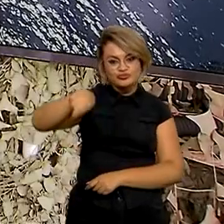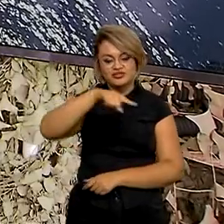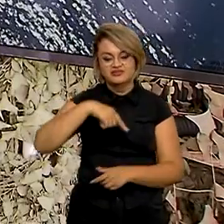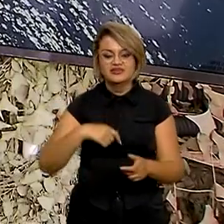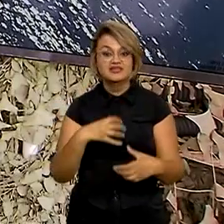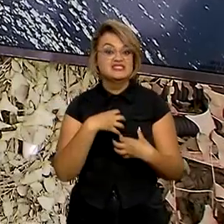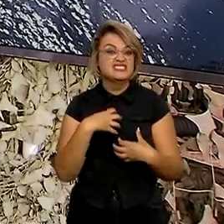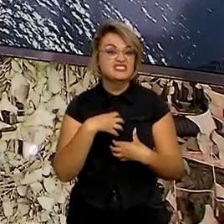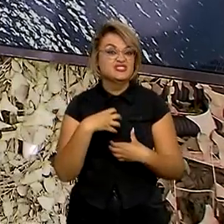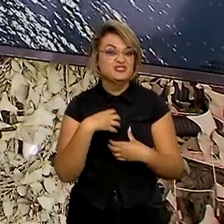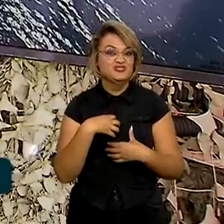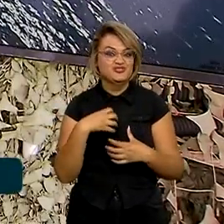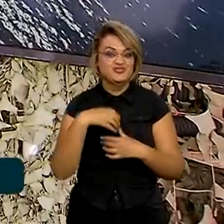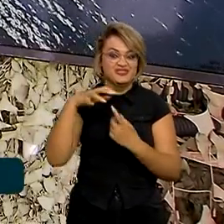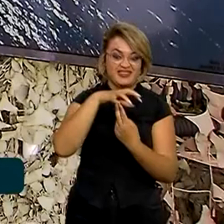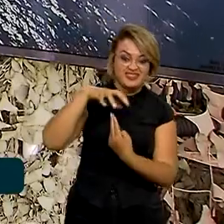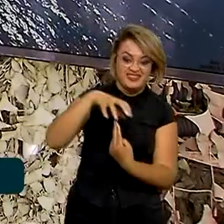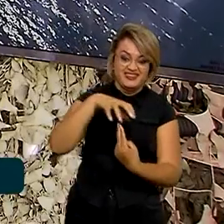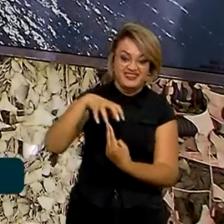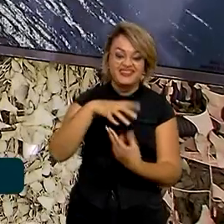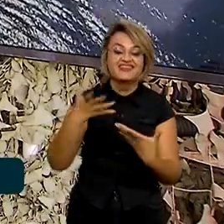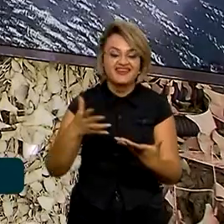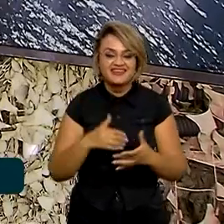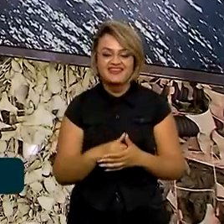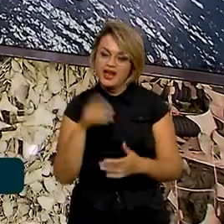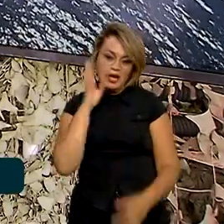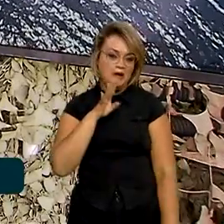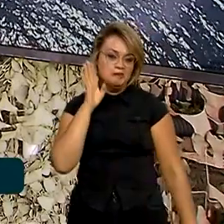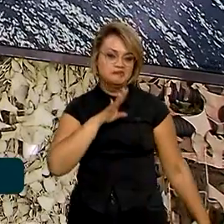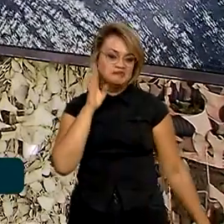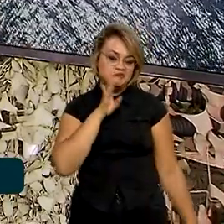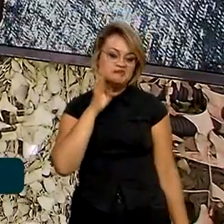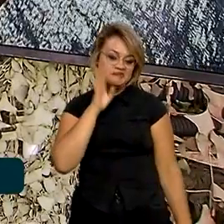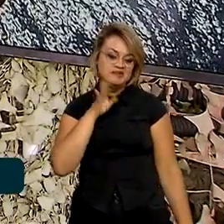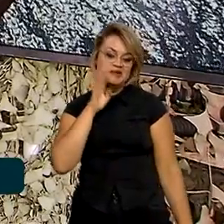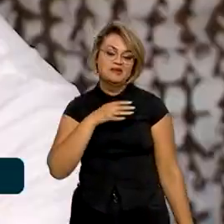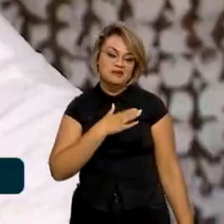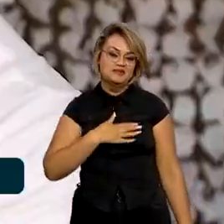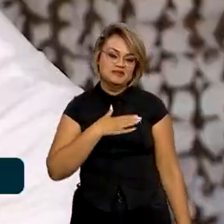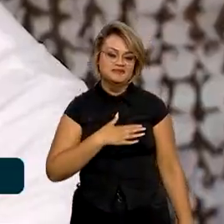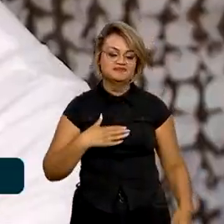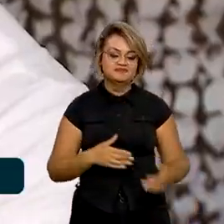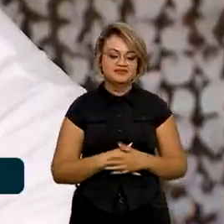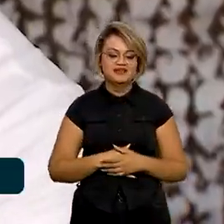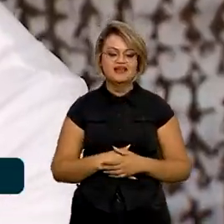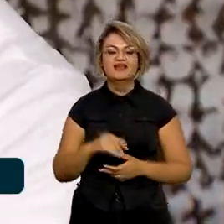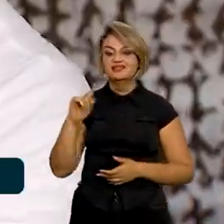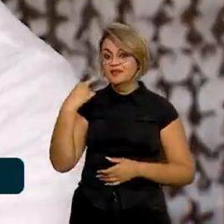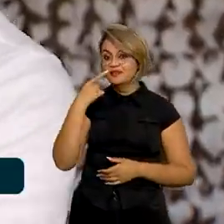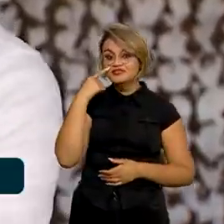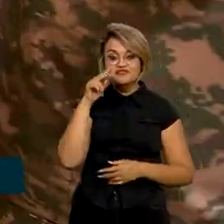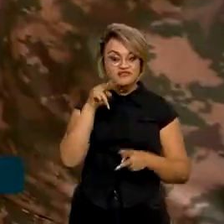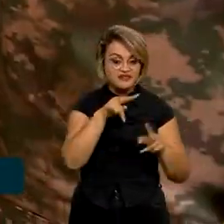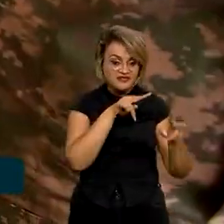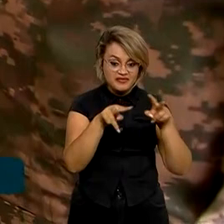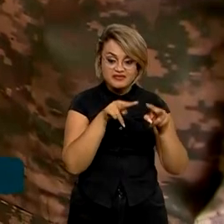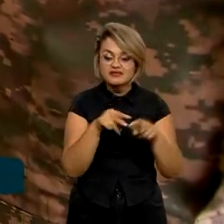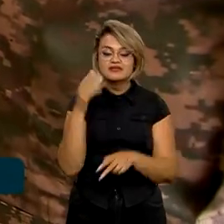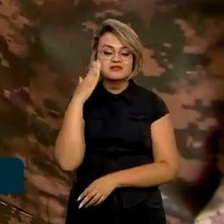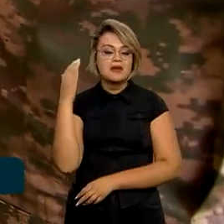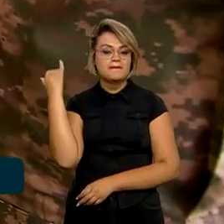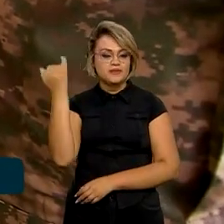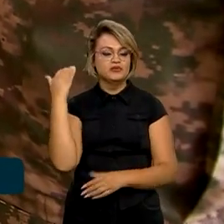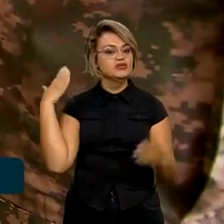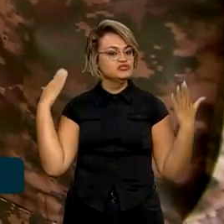que é a sensação de estar lá em cima, no paraquedas, em cima do mar? Legal. É. Eu gostei. E depois de ver tudo isso e saber da importância